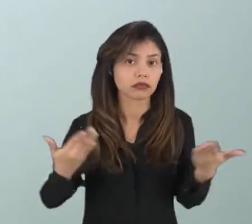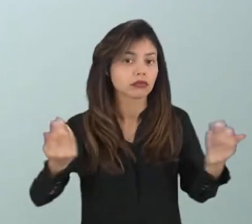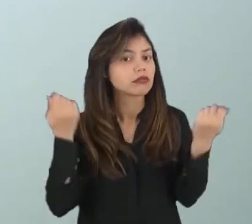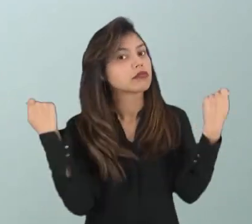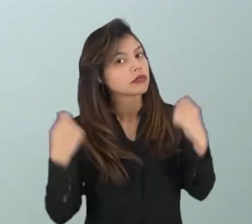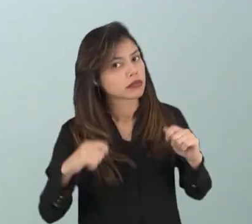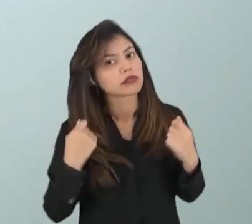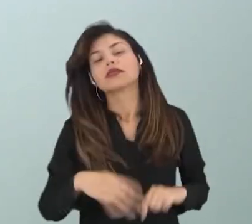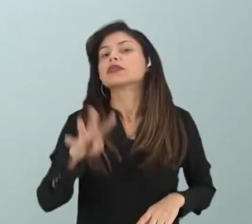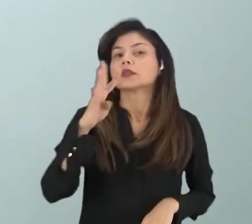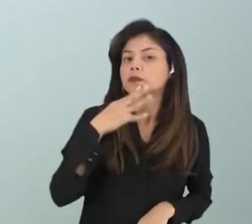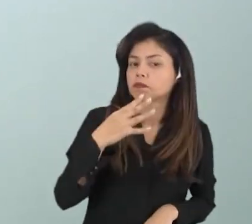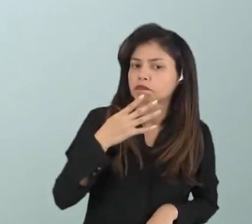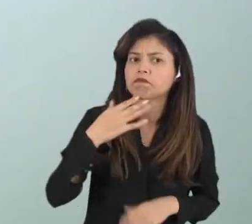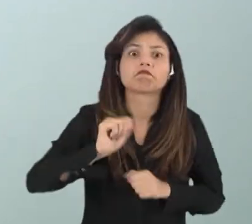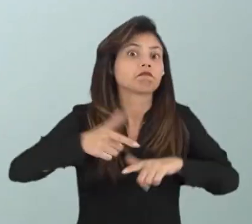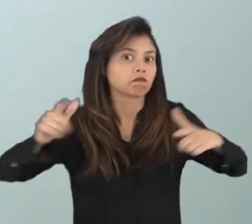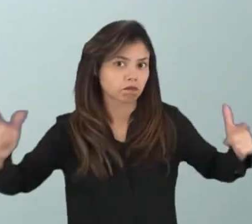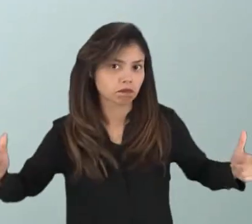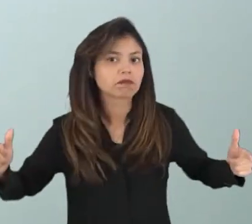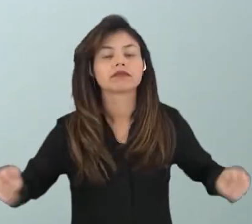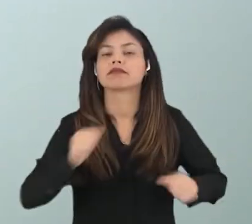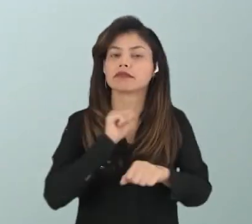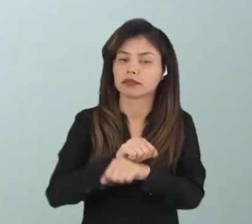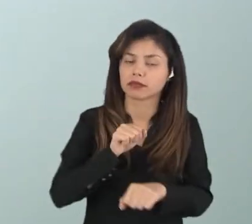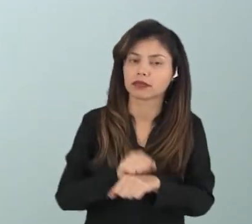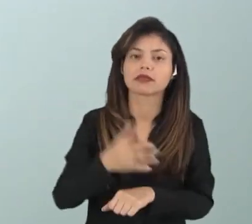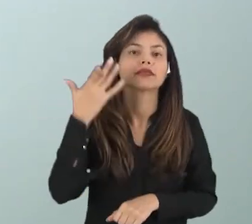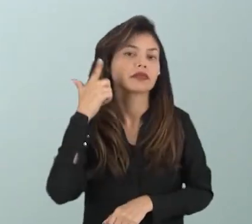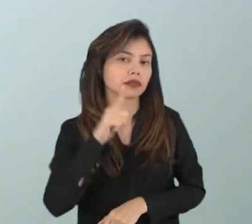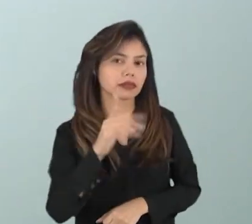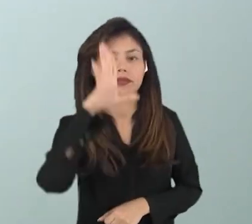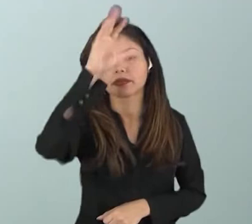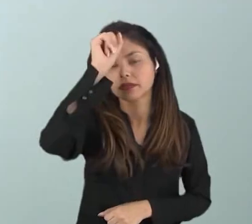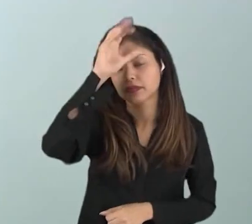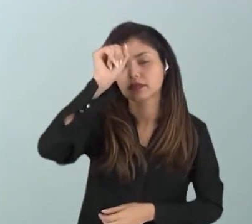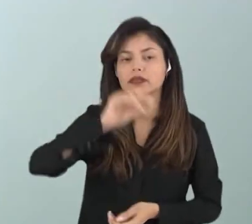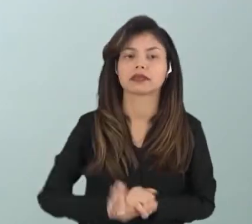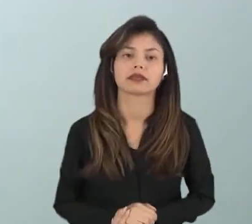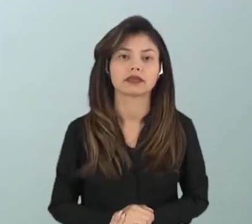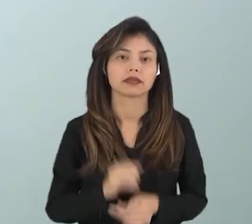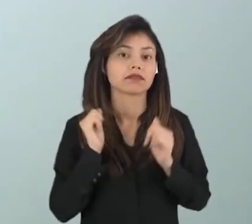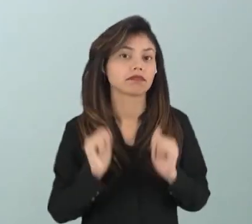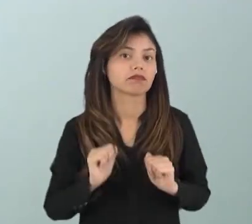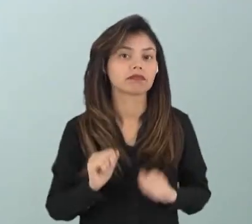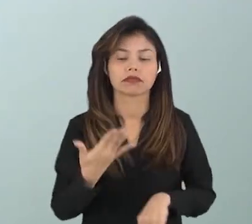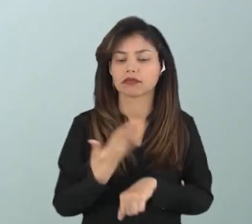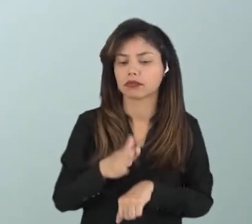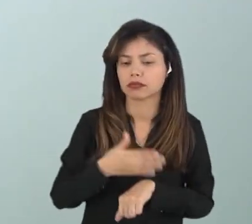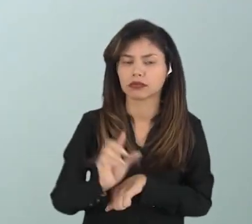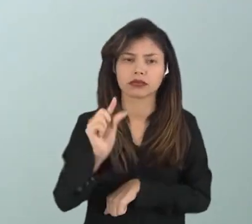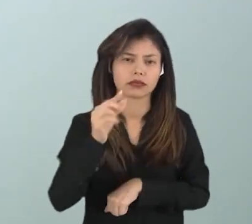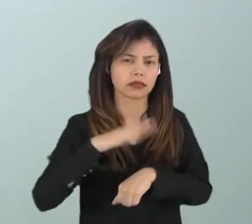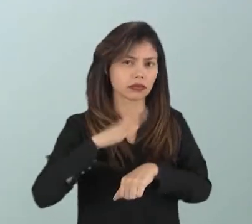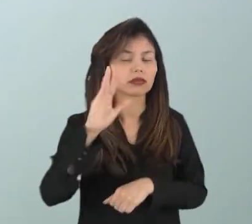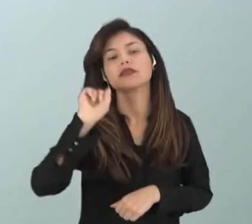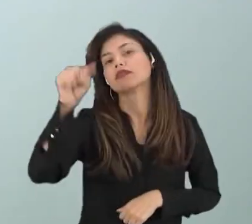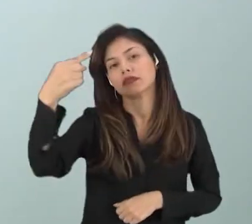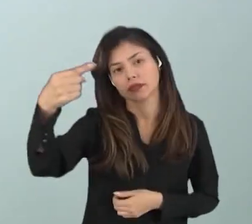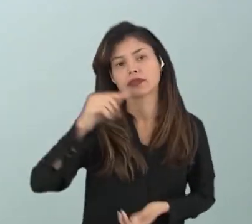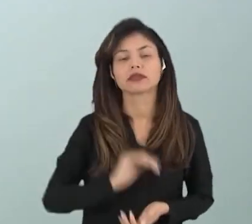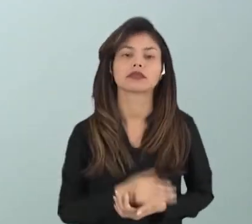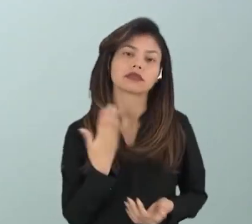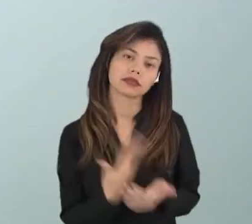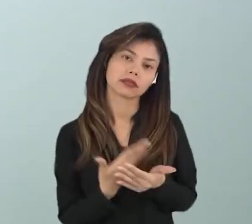né, desse conhecimento mais amplo. Eu espero que vocês tenham conseguido aprender, que vocês possam exercitar um pouquinho mais depois, né,